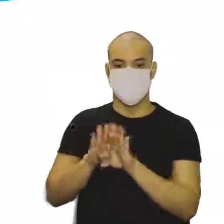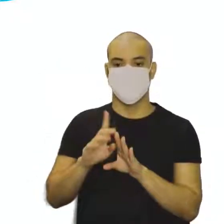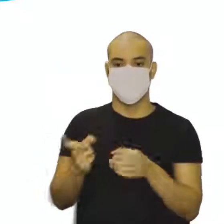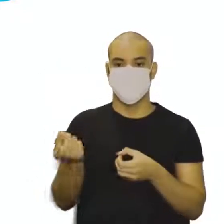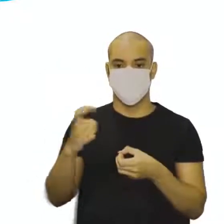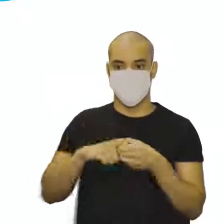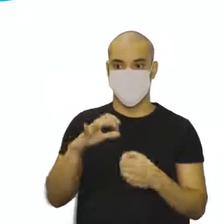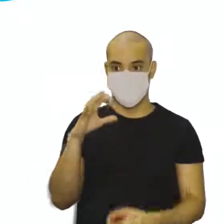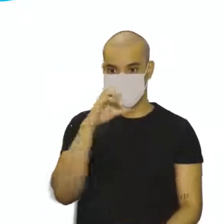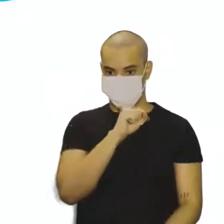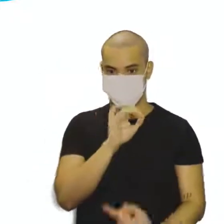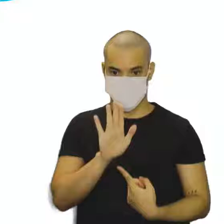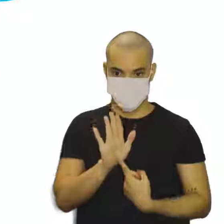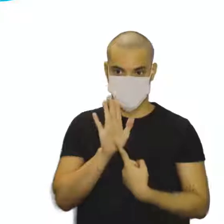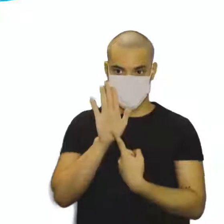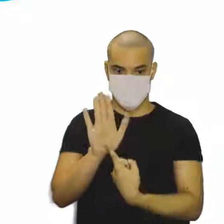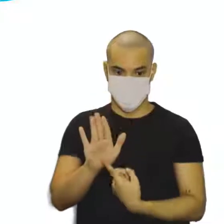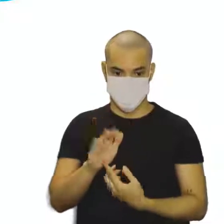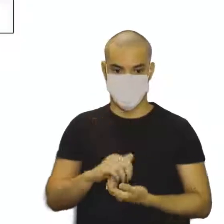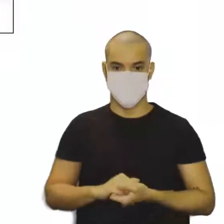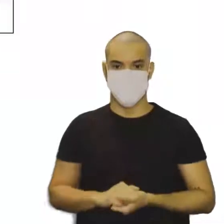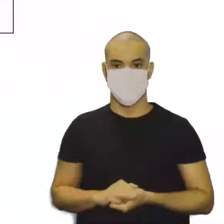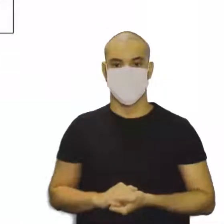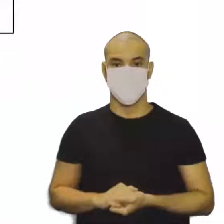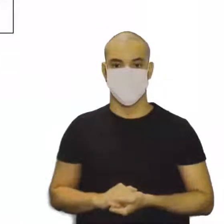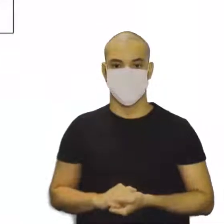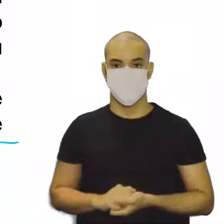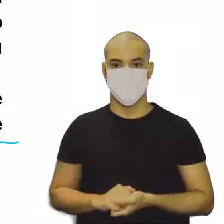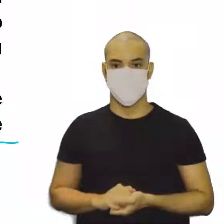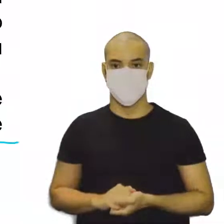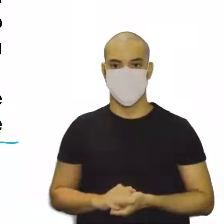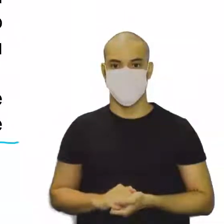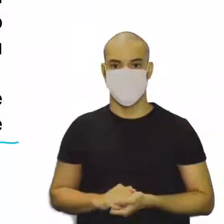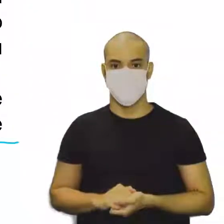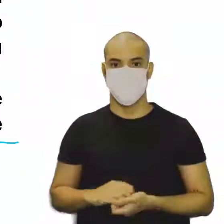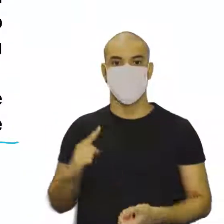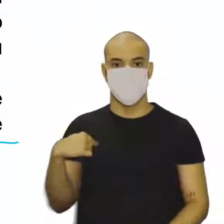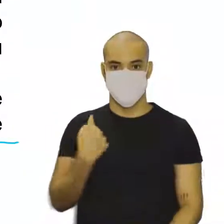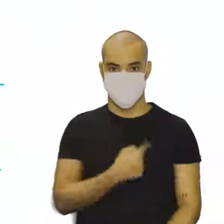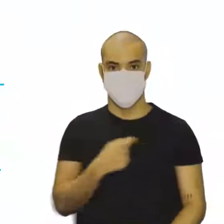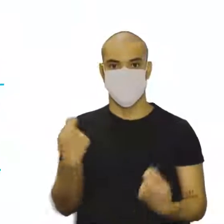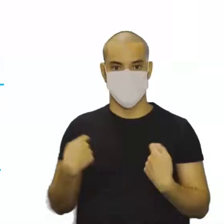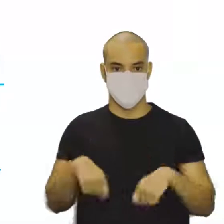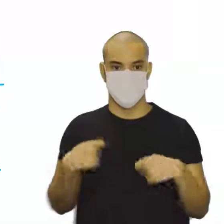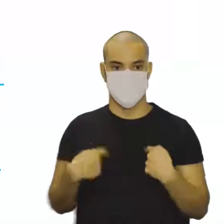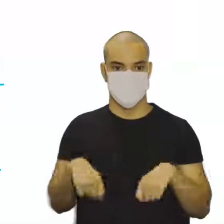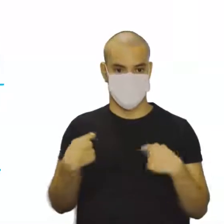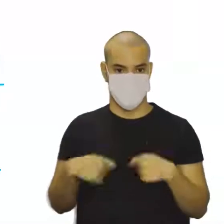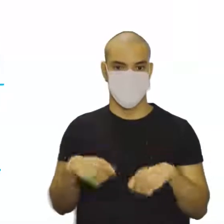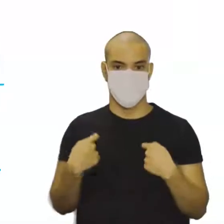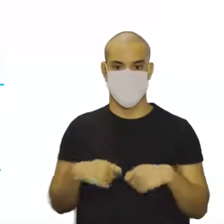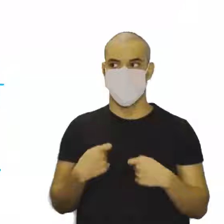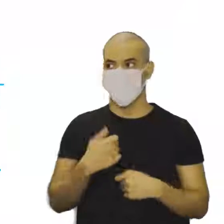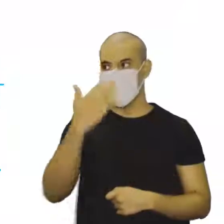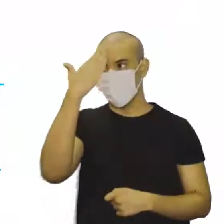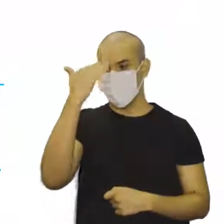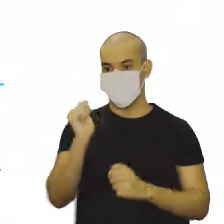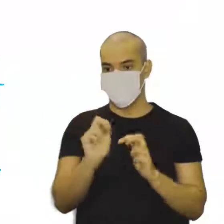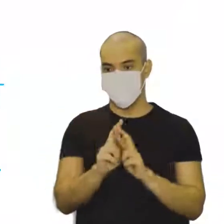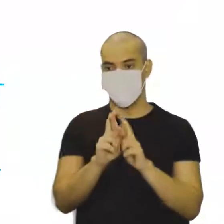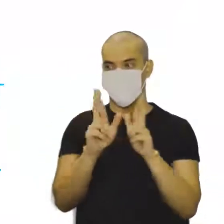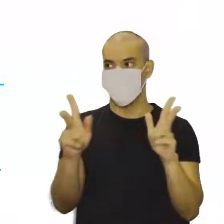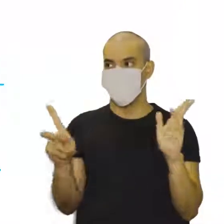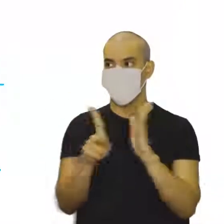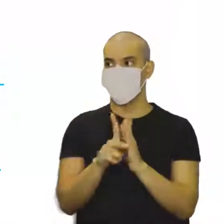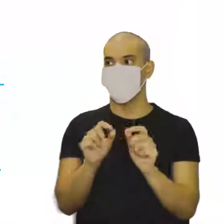vou voltar rapidinho de novo, que a gente vai precisar dessas diferenças aqui, até para